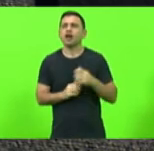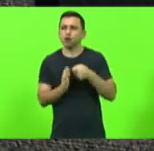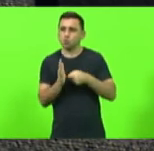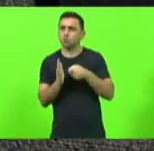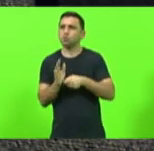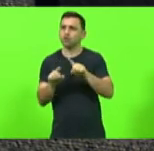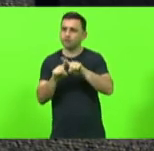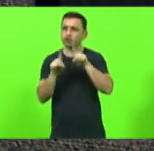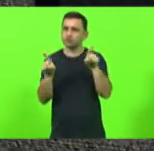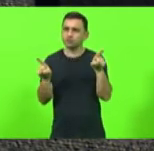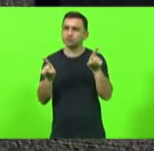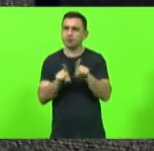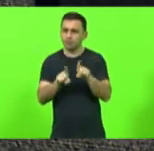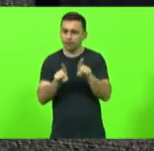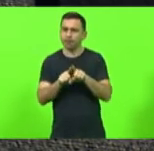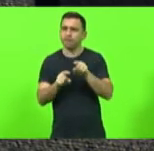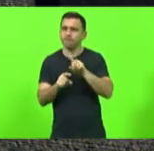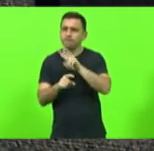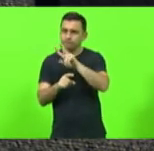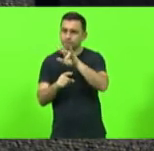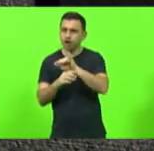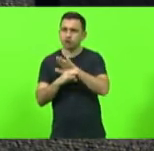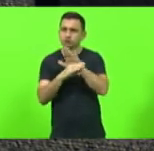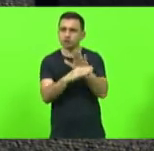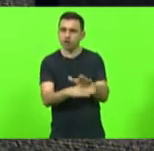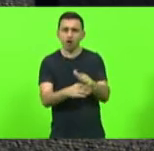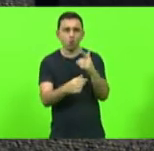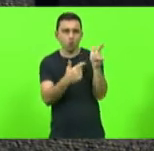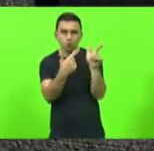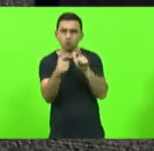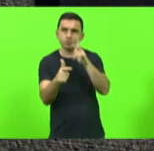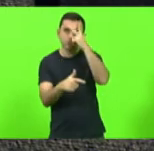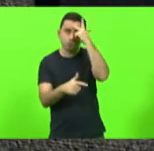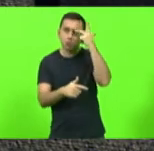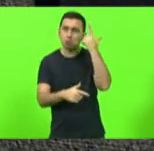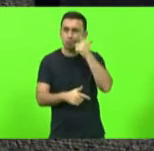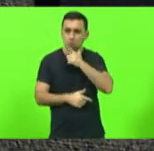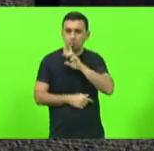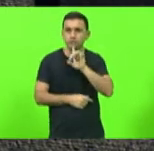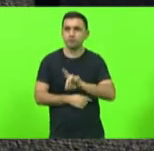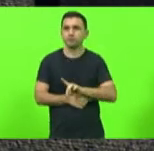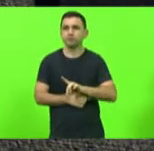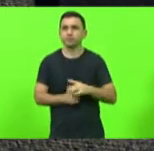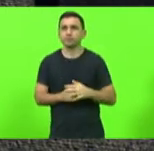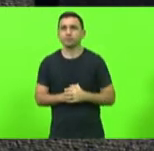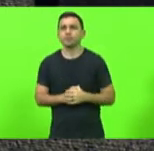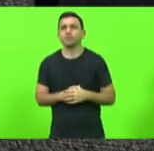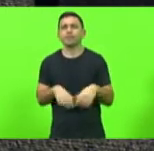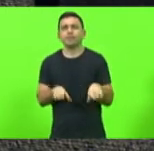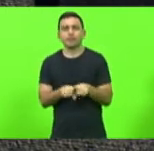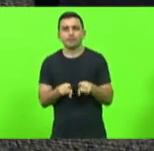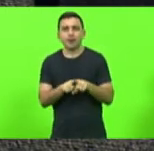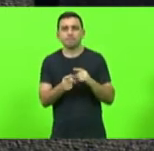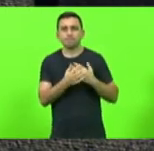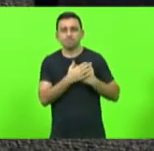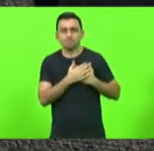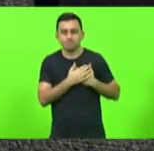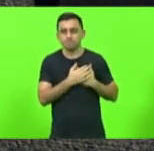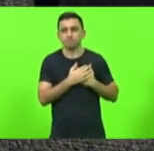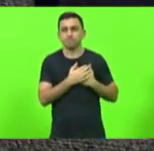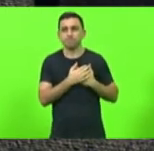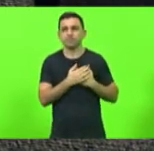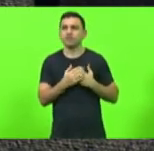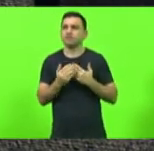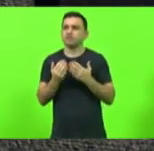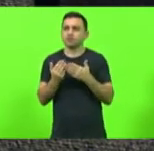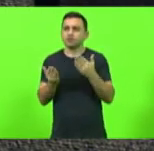vocês vai ajudar muitos outros atingidos a também conquistarem os seus direitos. E, através dessa solidariedade com a experiência